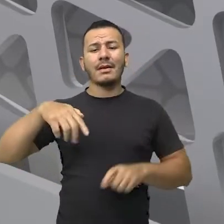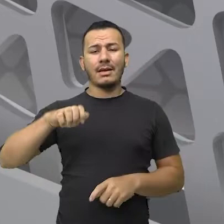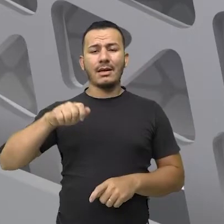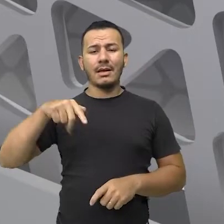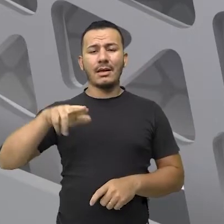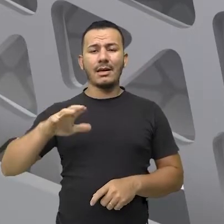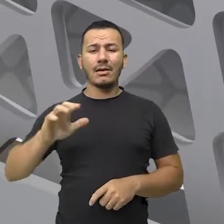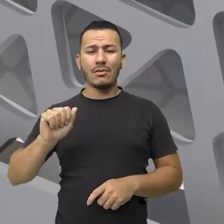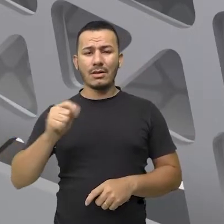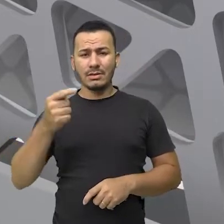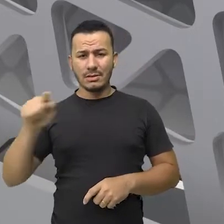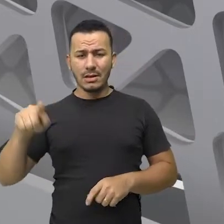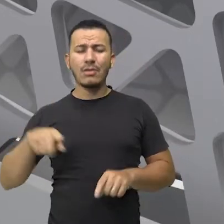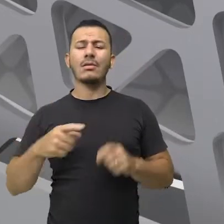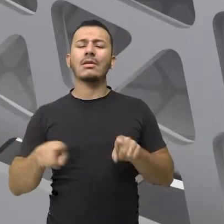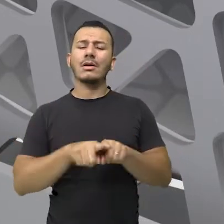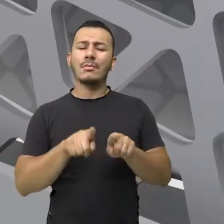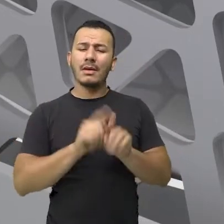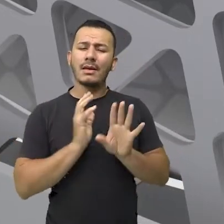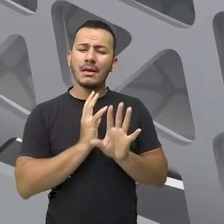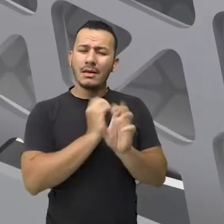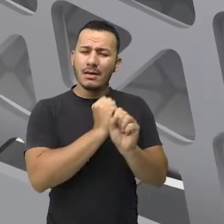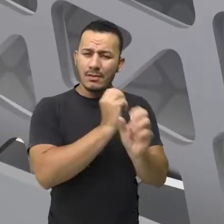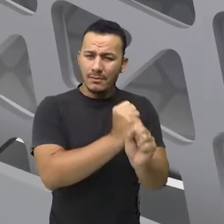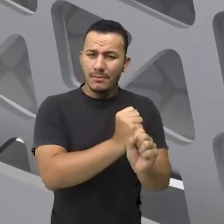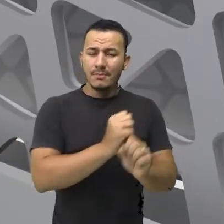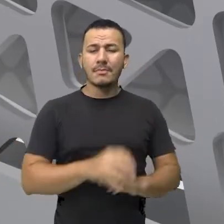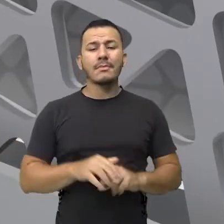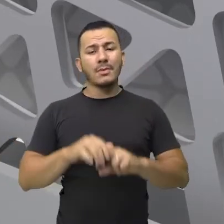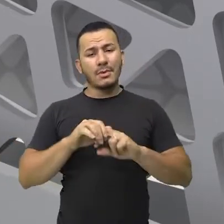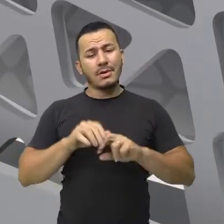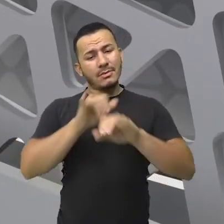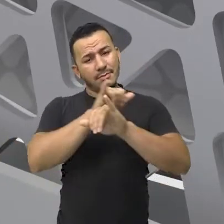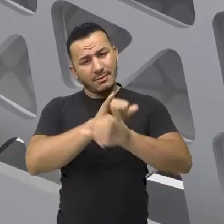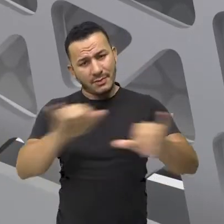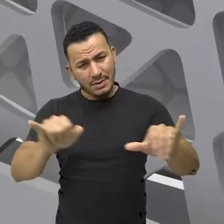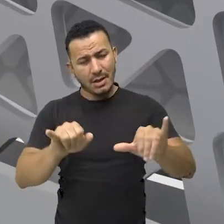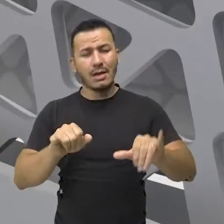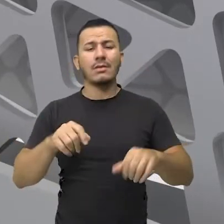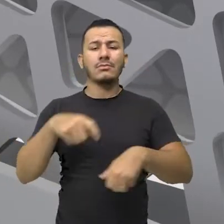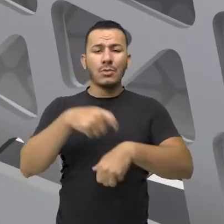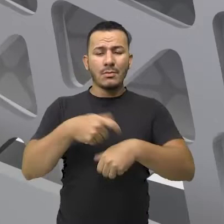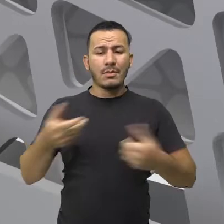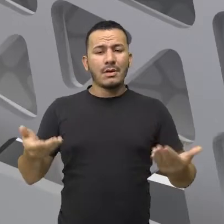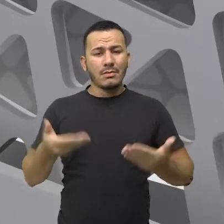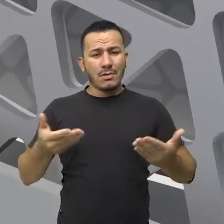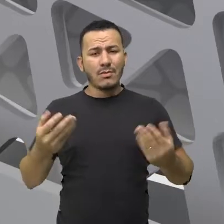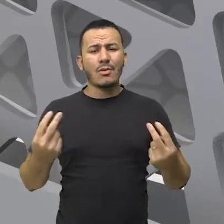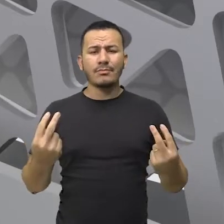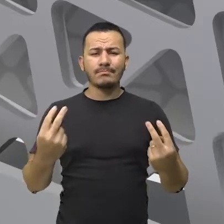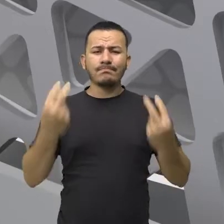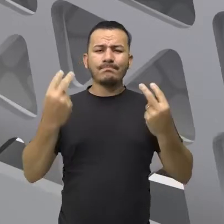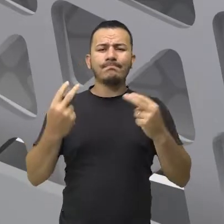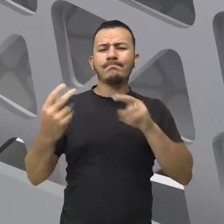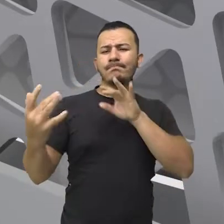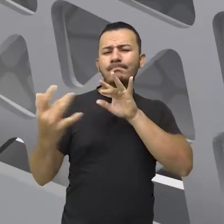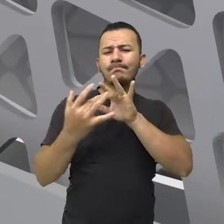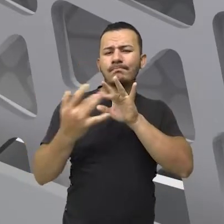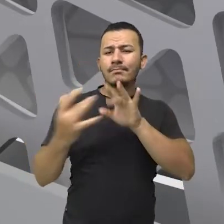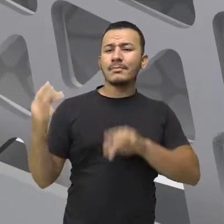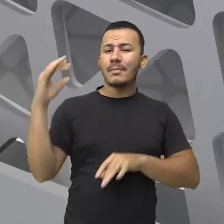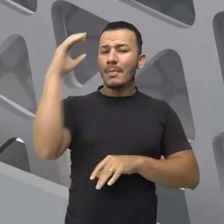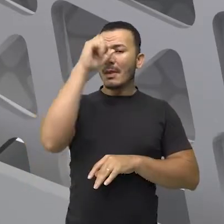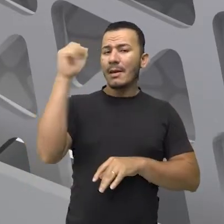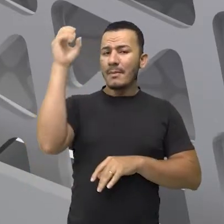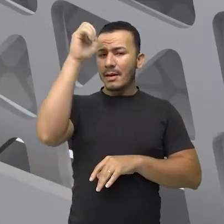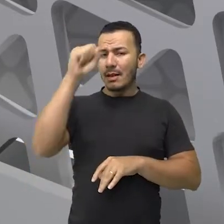com resoluções de equações. Por isso, é muito importante esse primeiro momento aqui, esse primeiro contato de vocês, aí, alunos